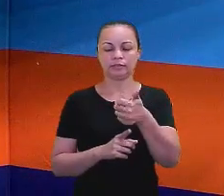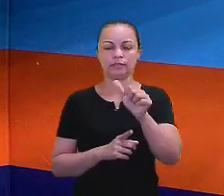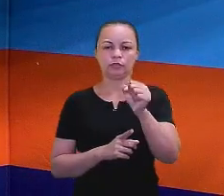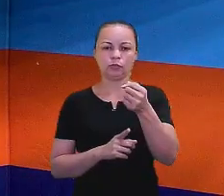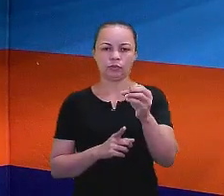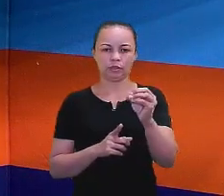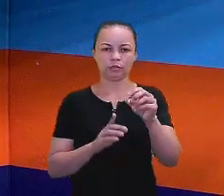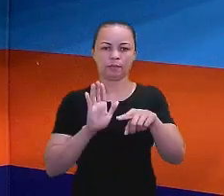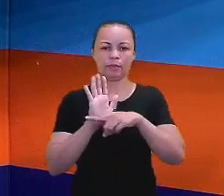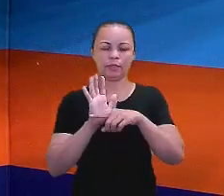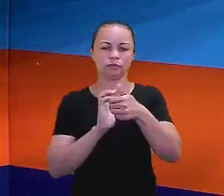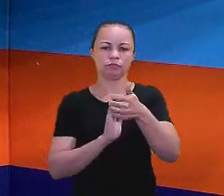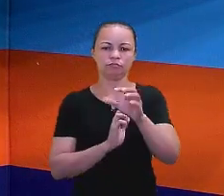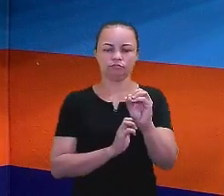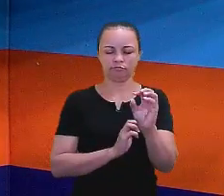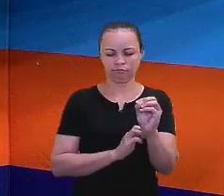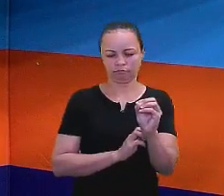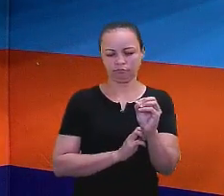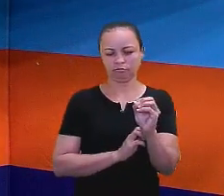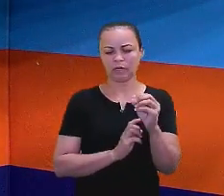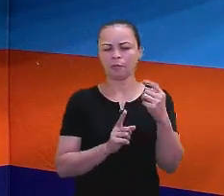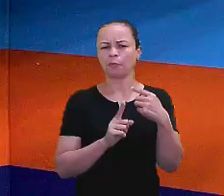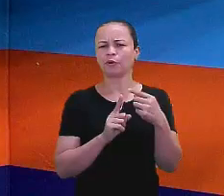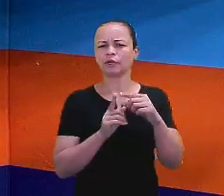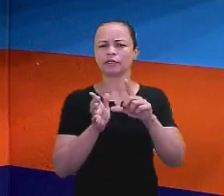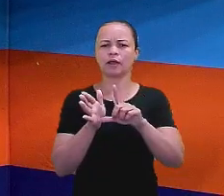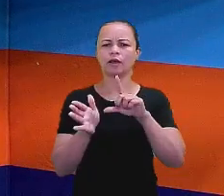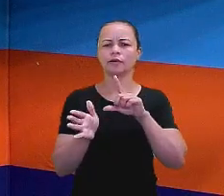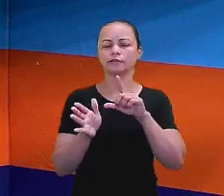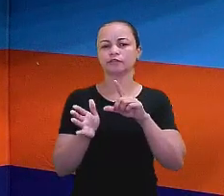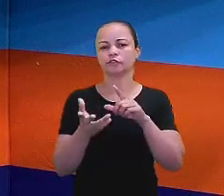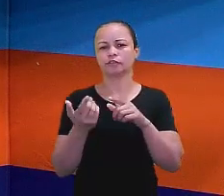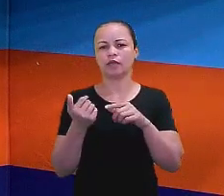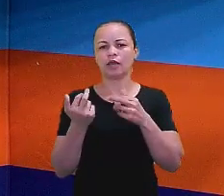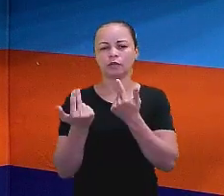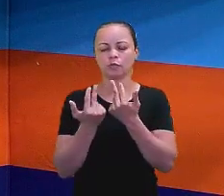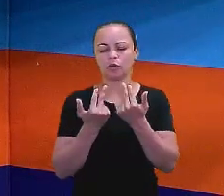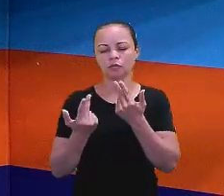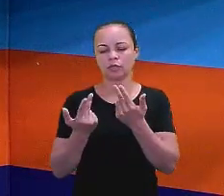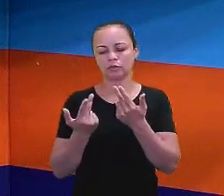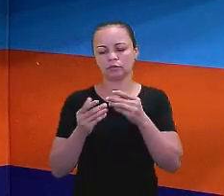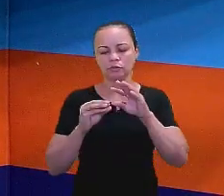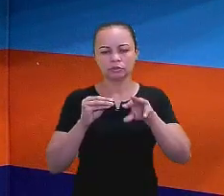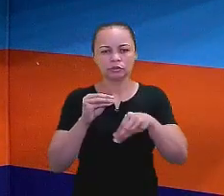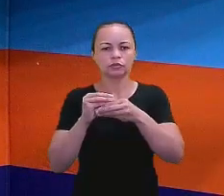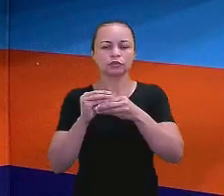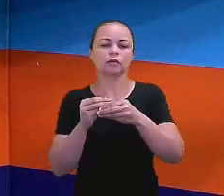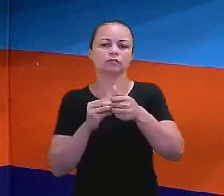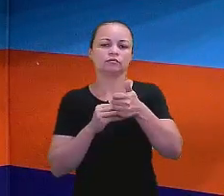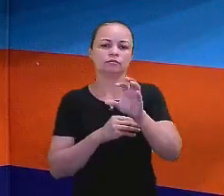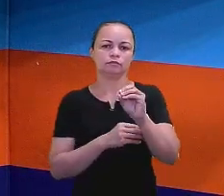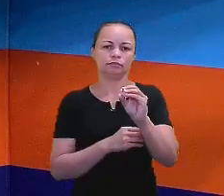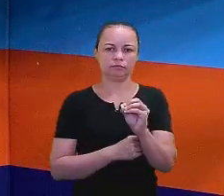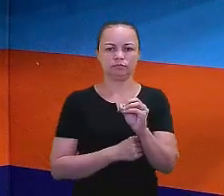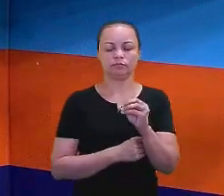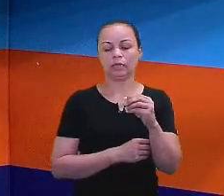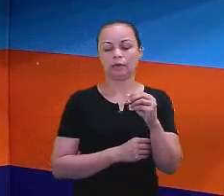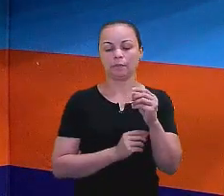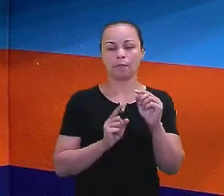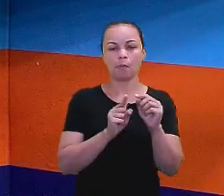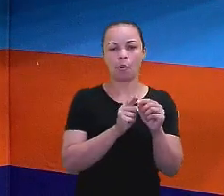100. Porque menos 100 está antes da igualdade, né? Os 50, se eu adicionar vai dar 100. Passando para o outro lado, eu tenho o